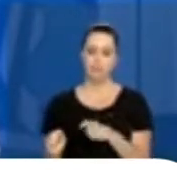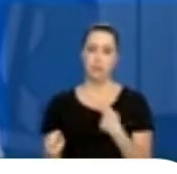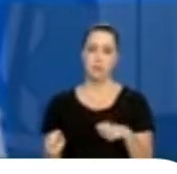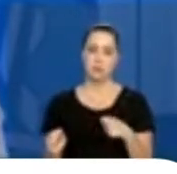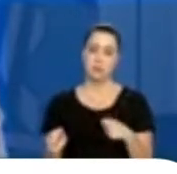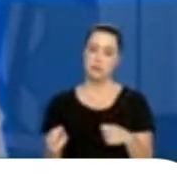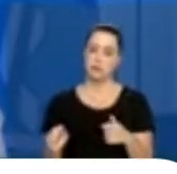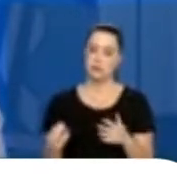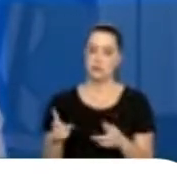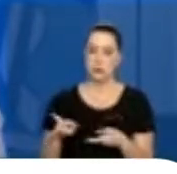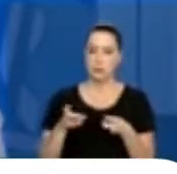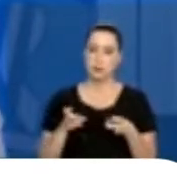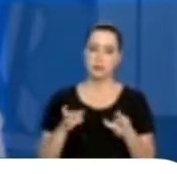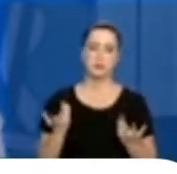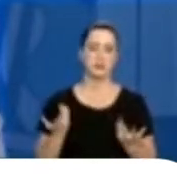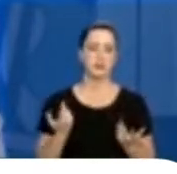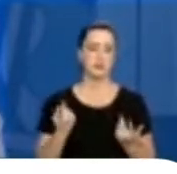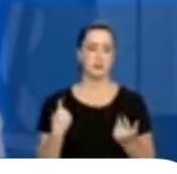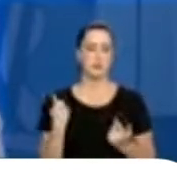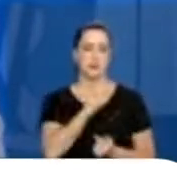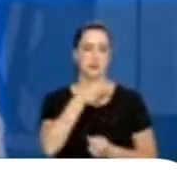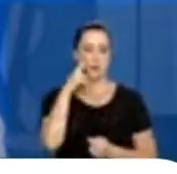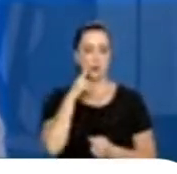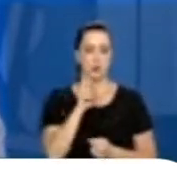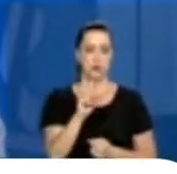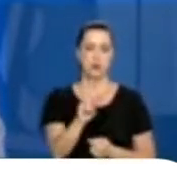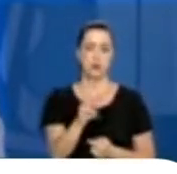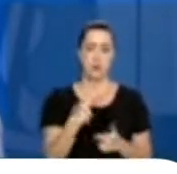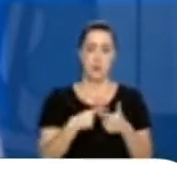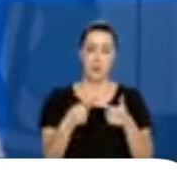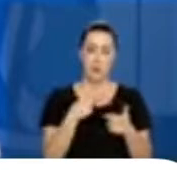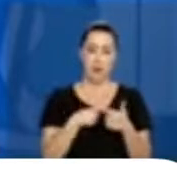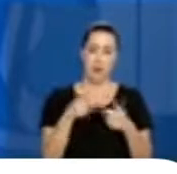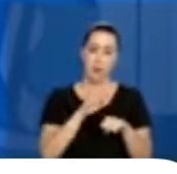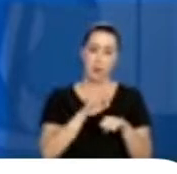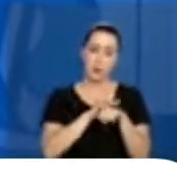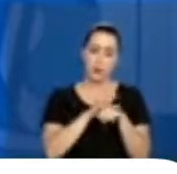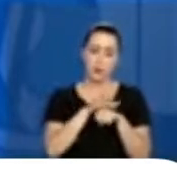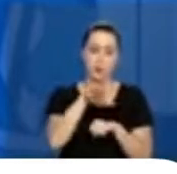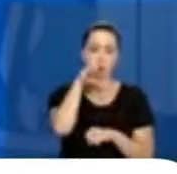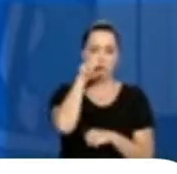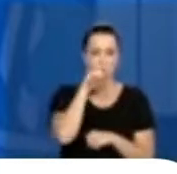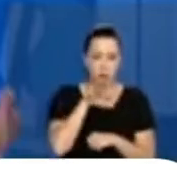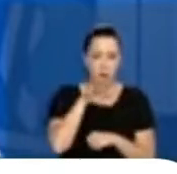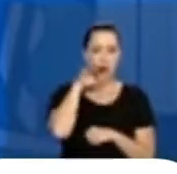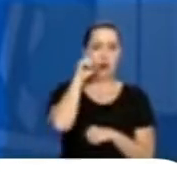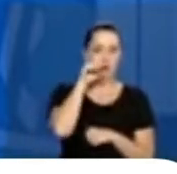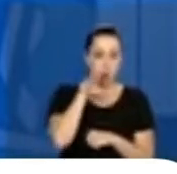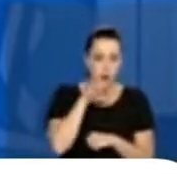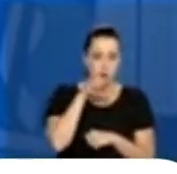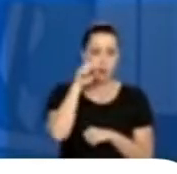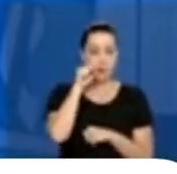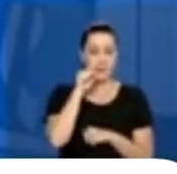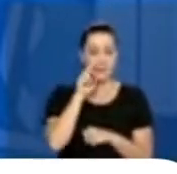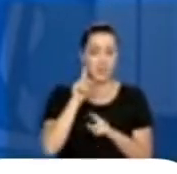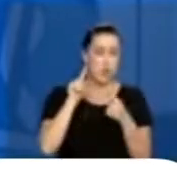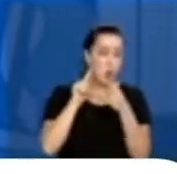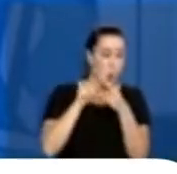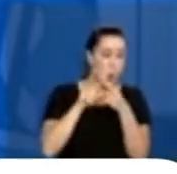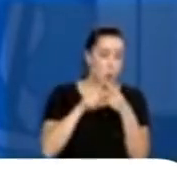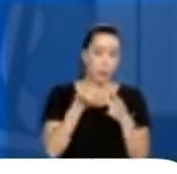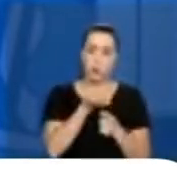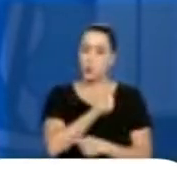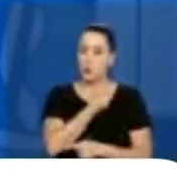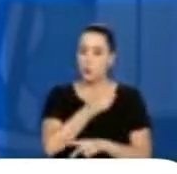sentido, quando nós olhamos os casos de síndrome respiratória aguda grave por porte populacional, ou